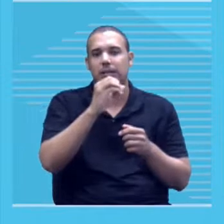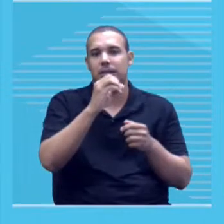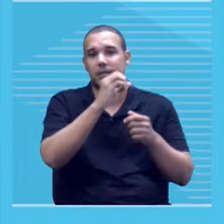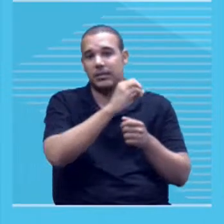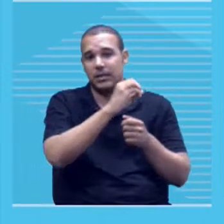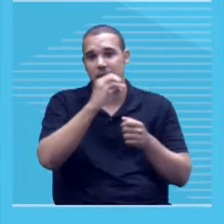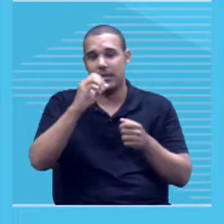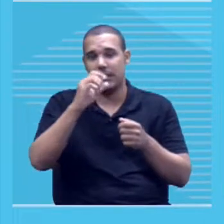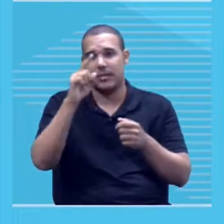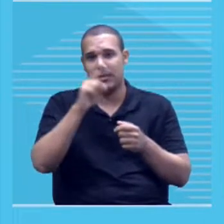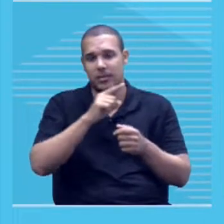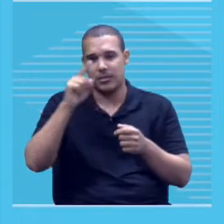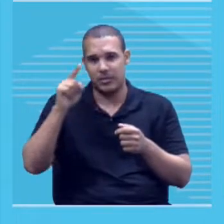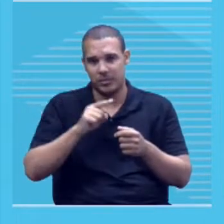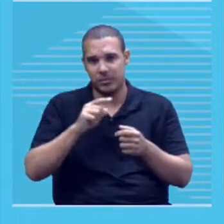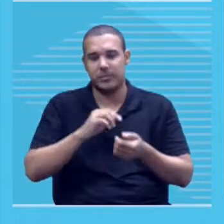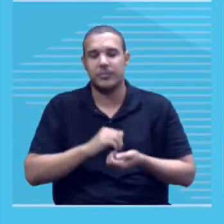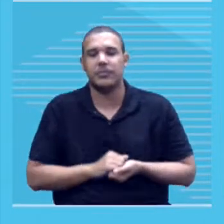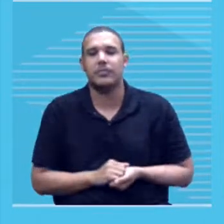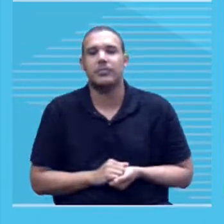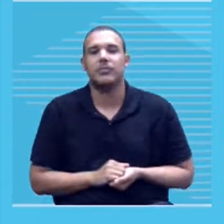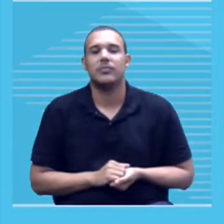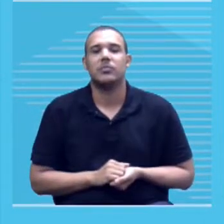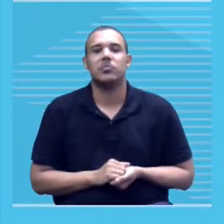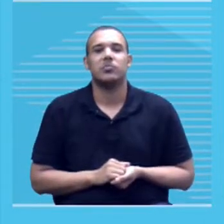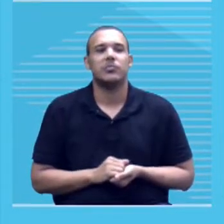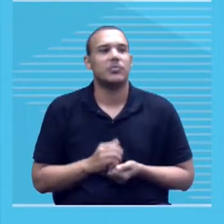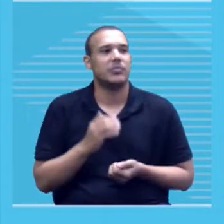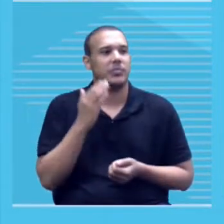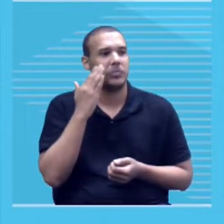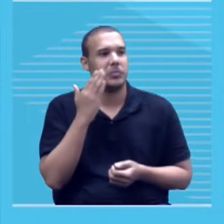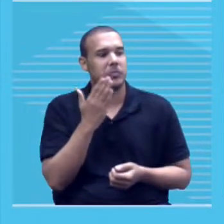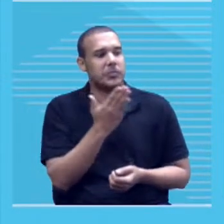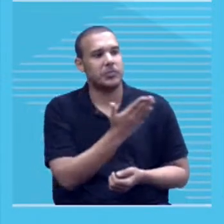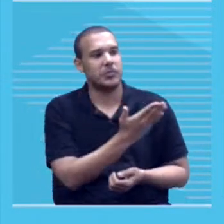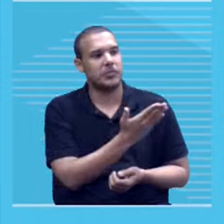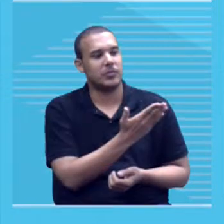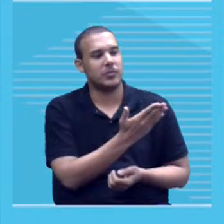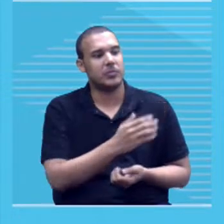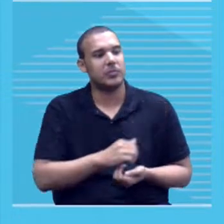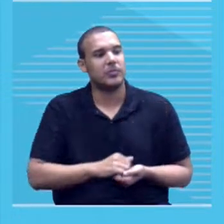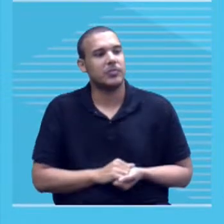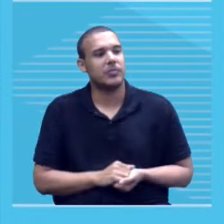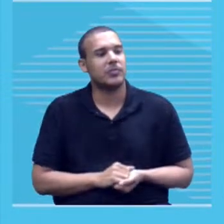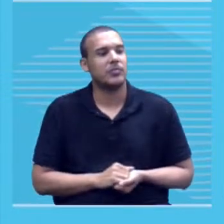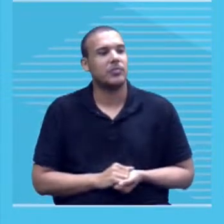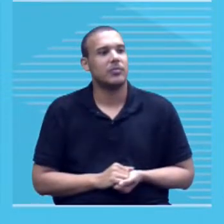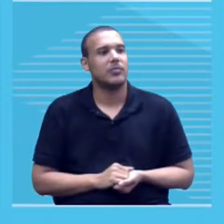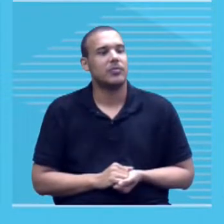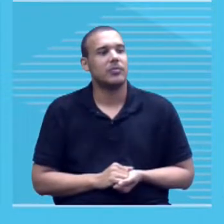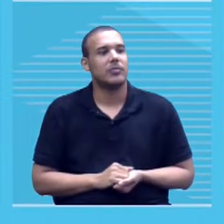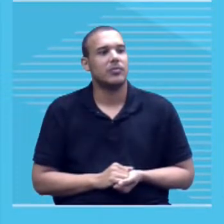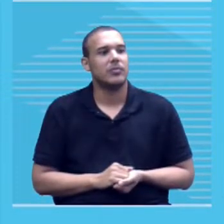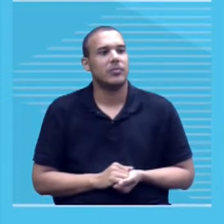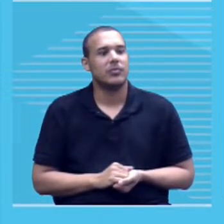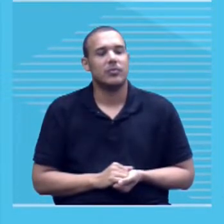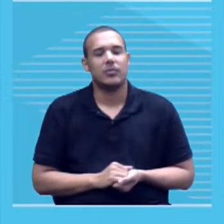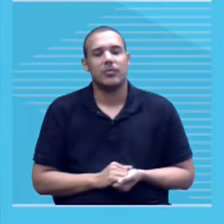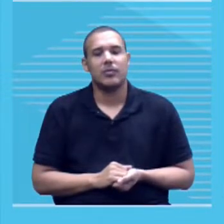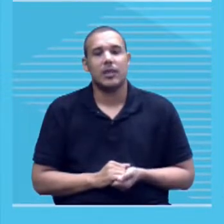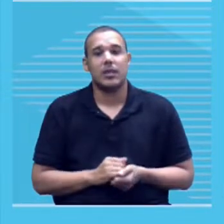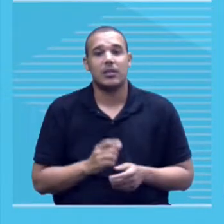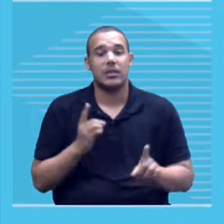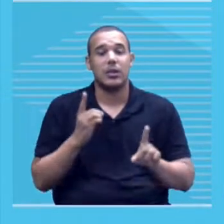0 do outro, né? 0 de um lado com 0 do outro, eu já posso tirar da equação. E aí eu teria o valor de uma